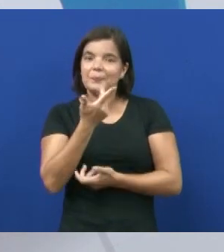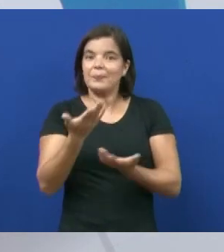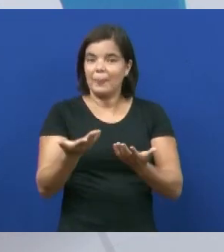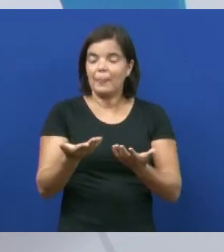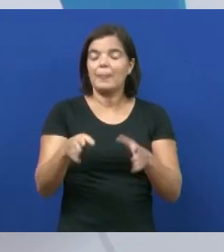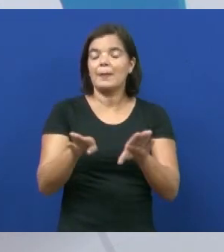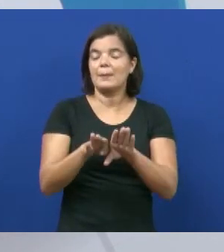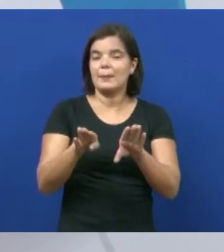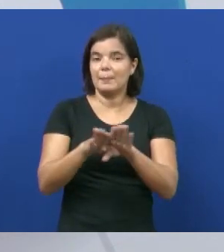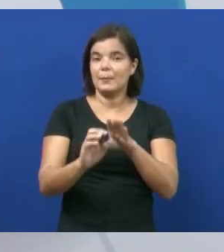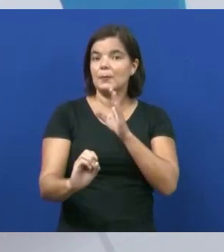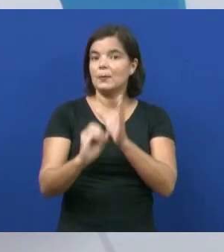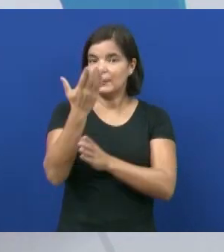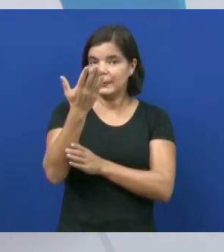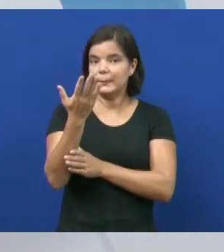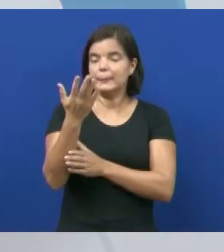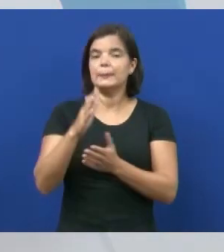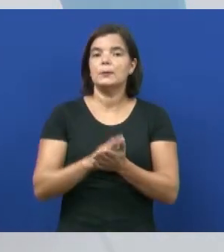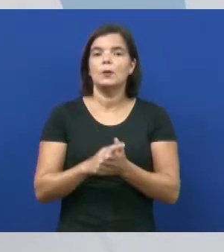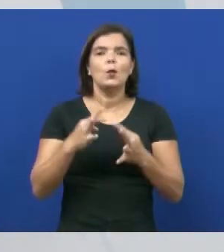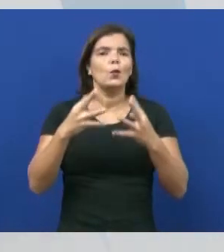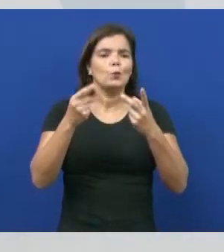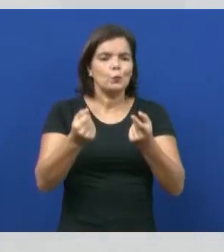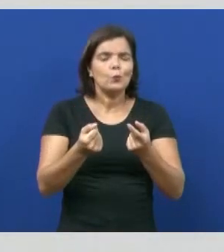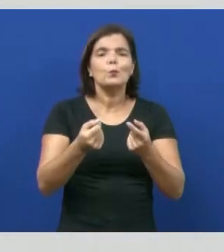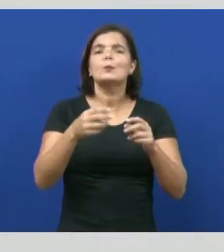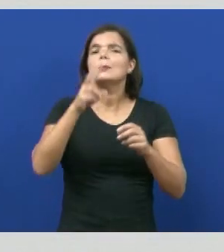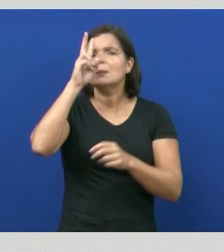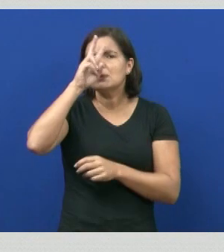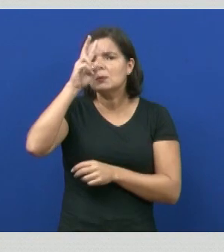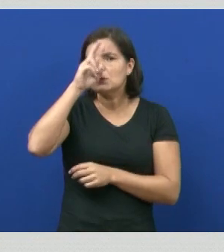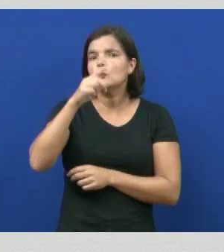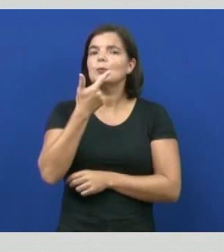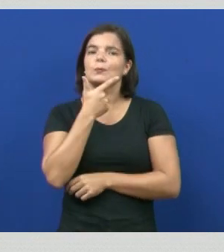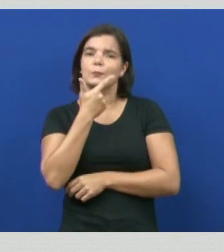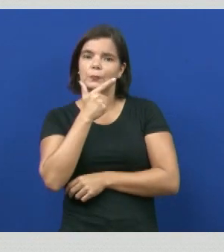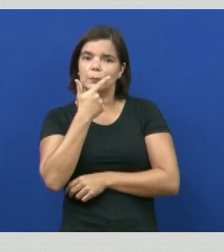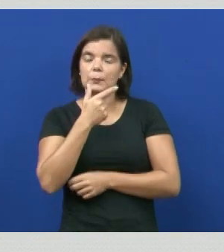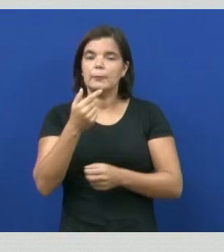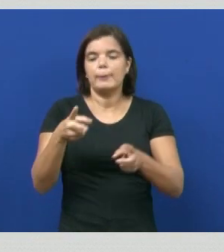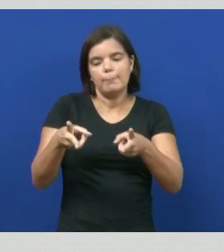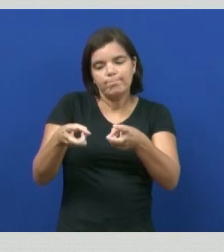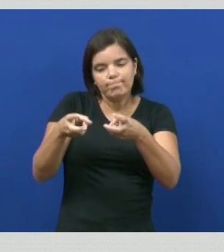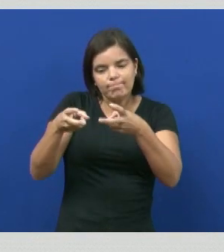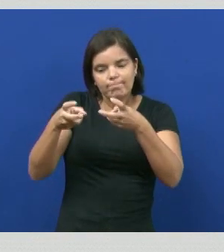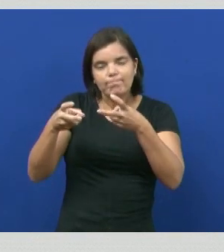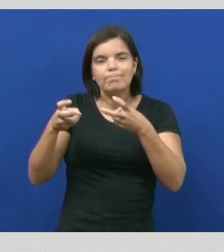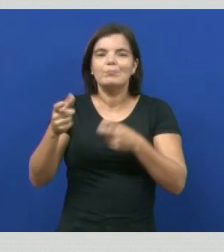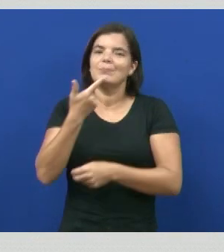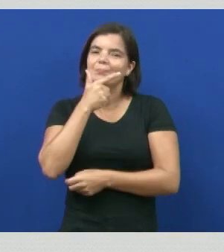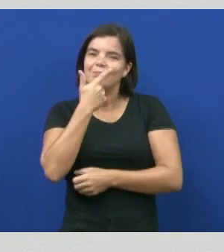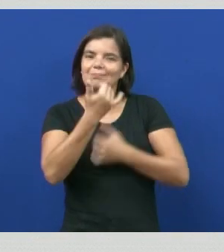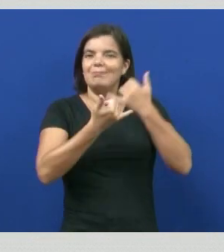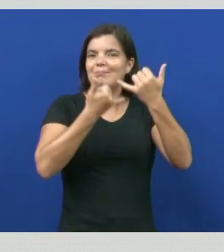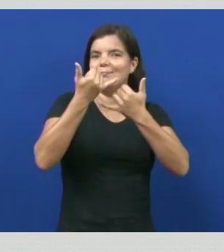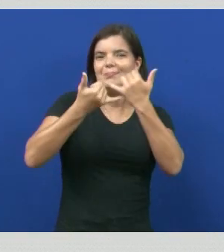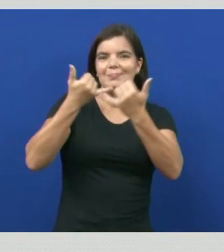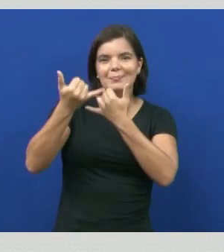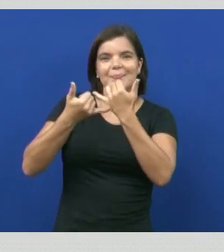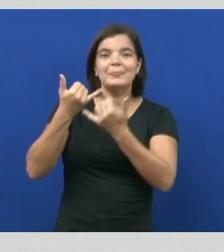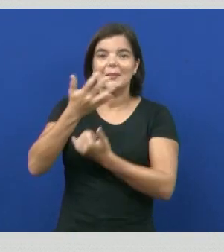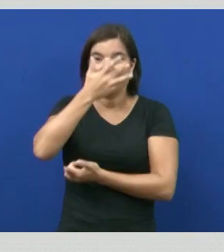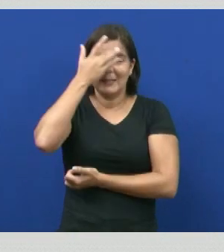situações engraçadas e acontecimentos banais. Todo conto de humor, ele vai, claro, explorar o humor, a diversão, né,